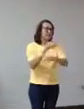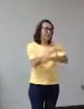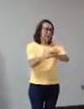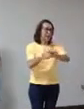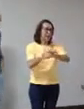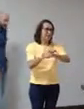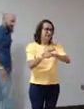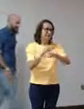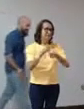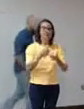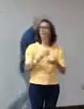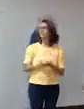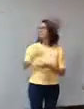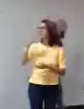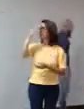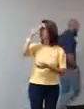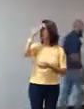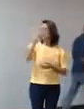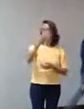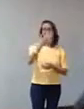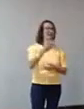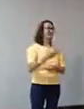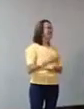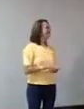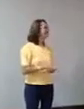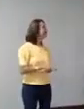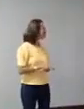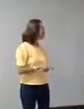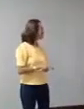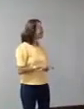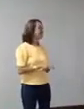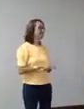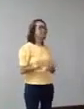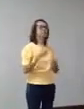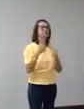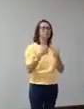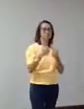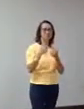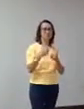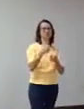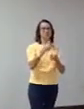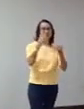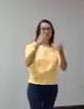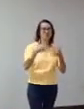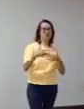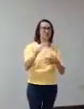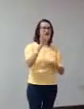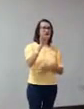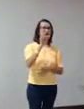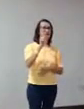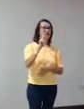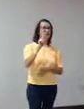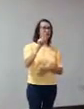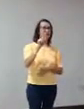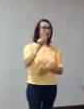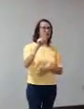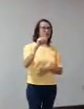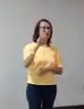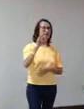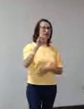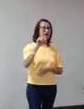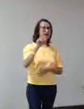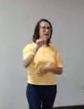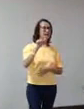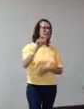Obrigada. Isso é uma excelente conjectura que a gente pode fazer com relação aos fractais, porque nós podemos,